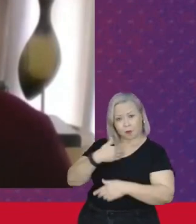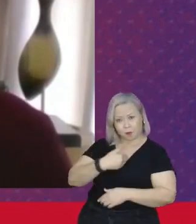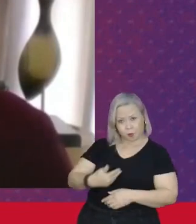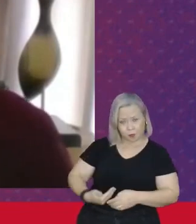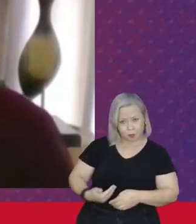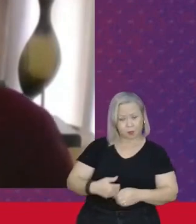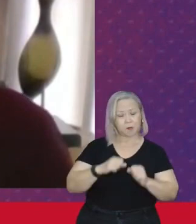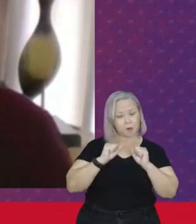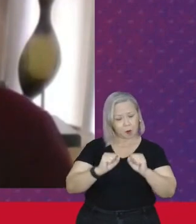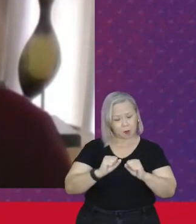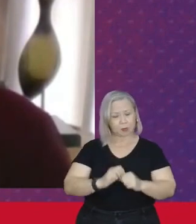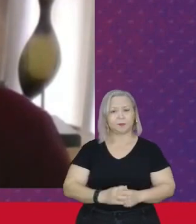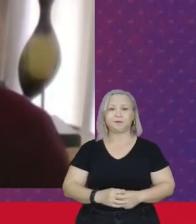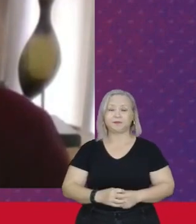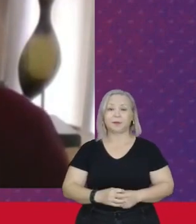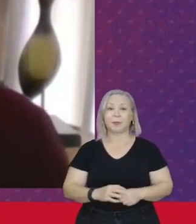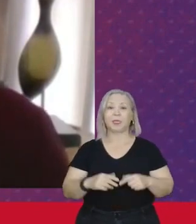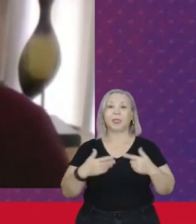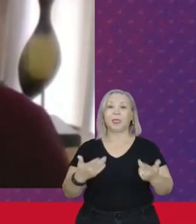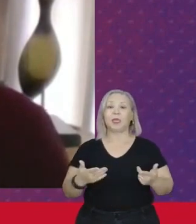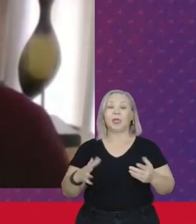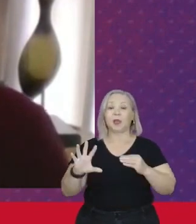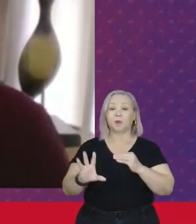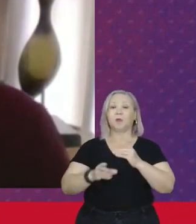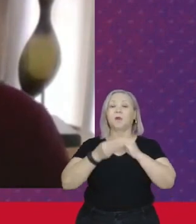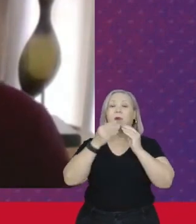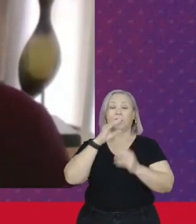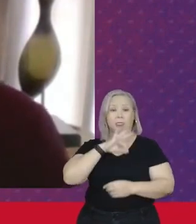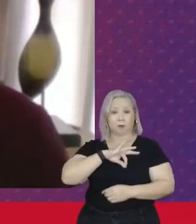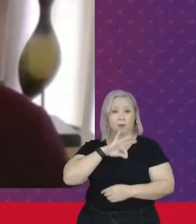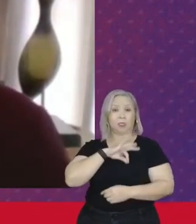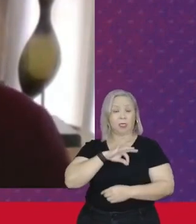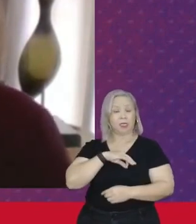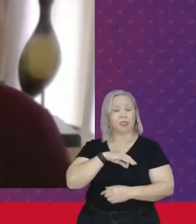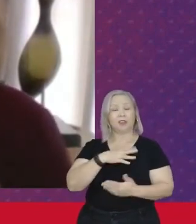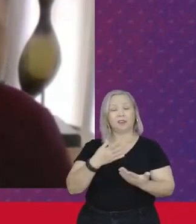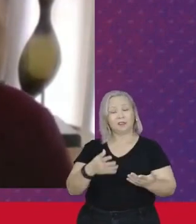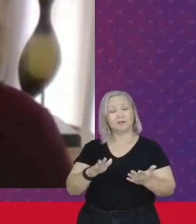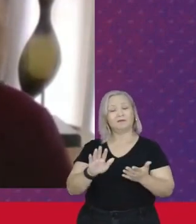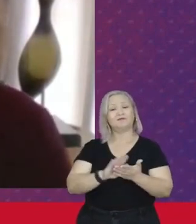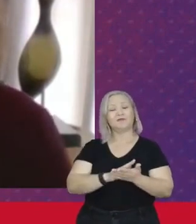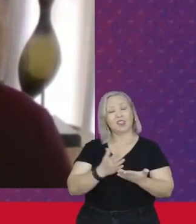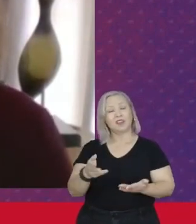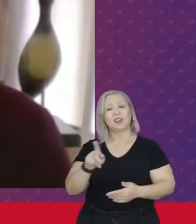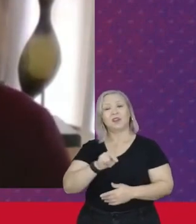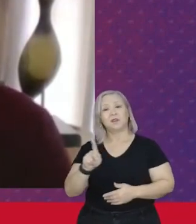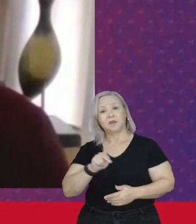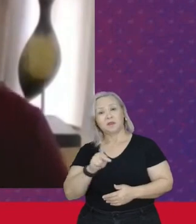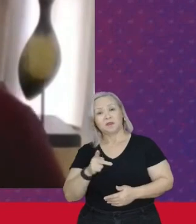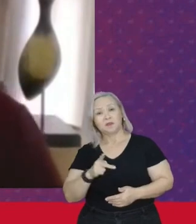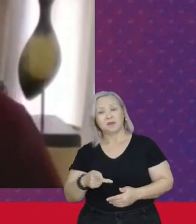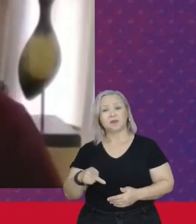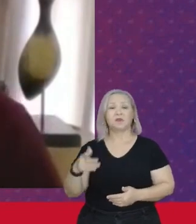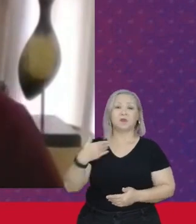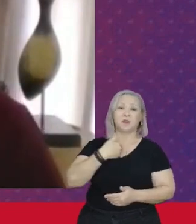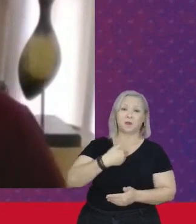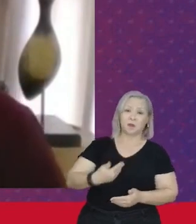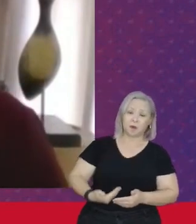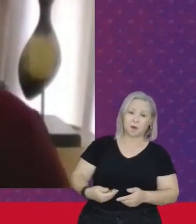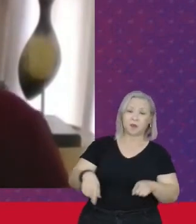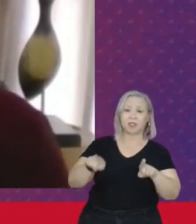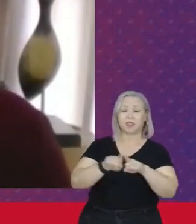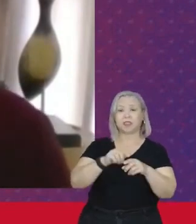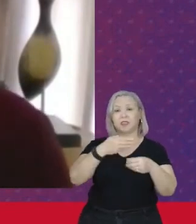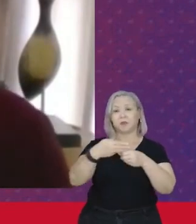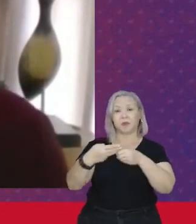vínculos públicos. E para a complementação de renda, muitas vezes a gente é professora da rede estadual e da rede